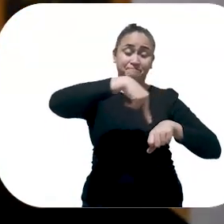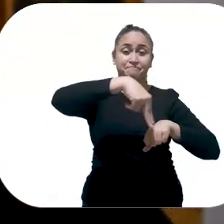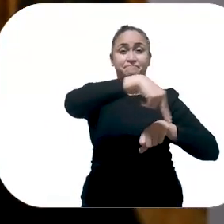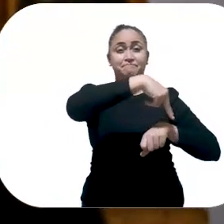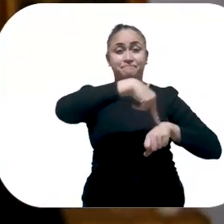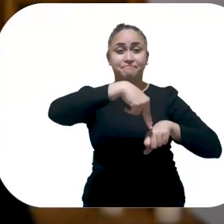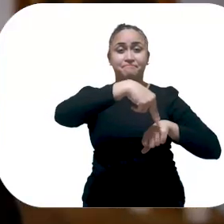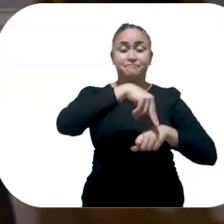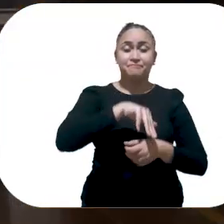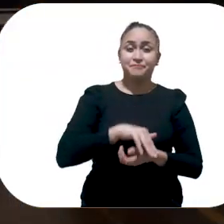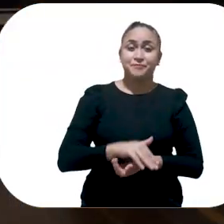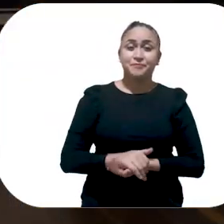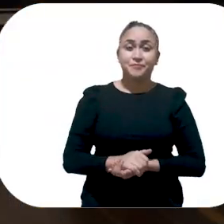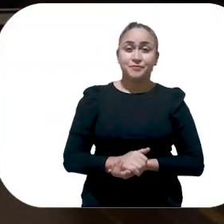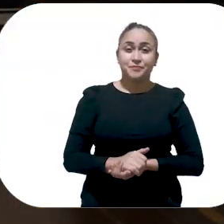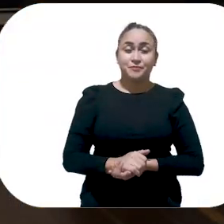Ouve, nação,